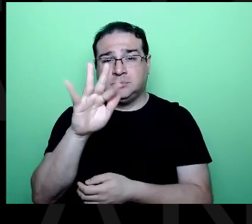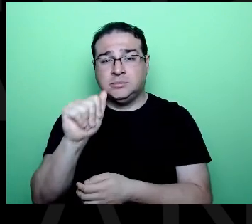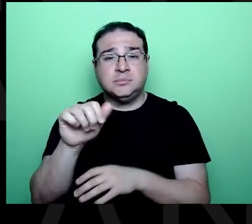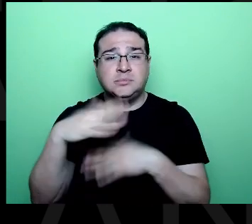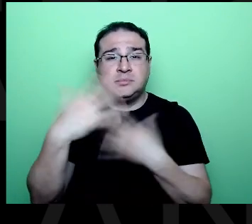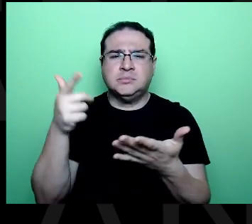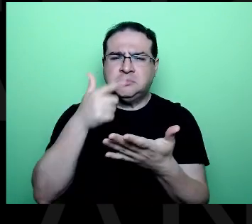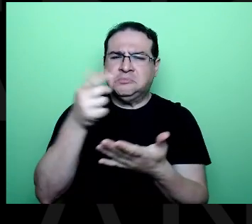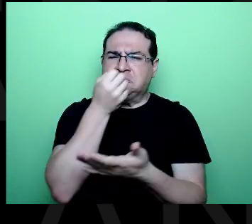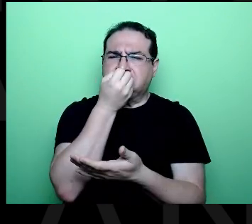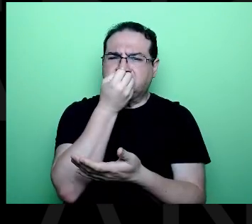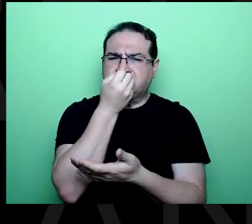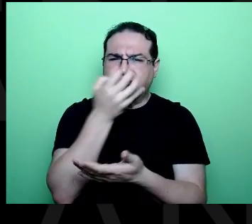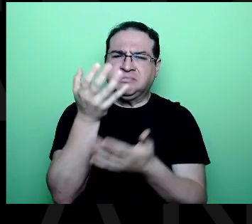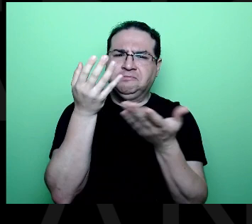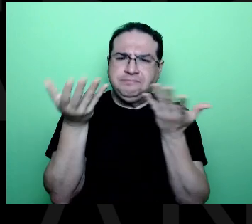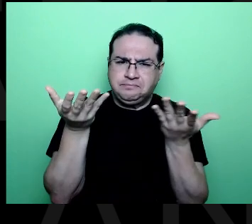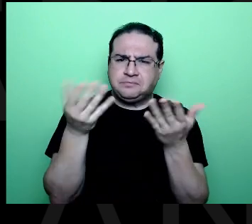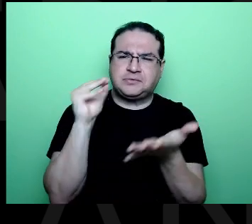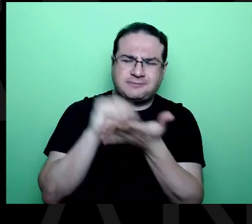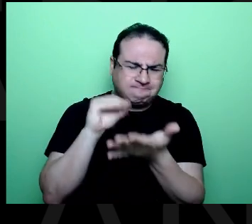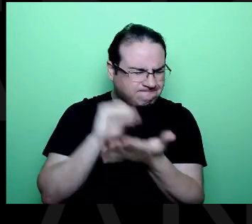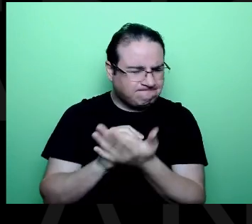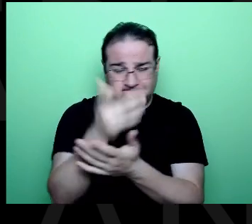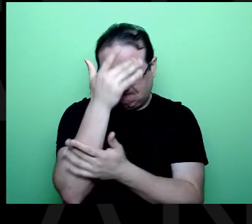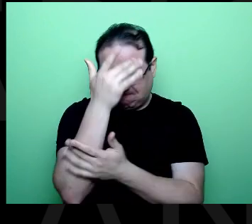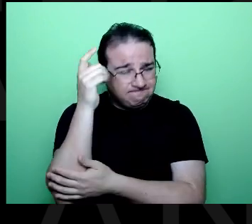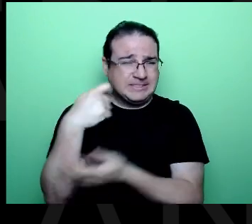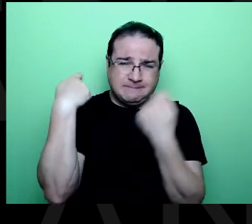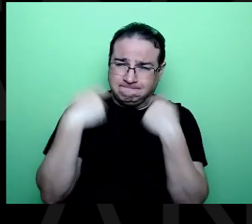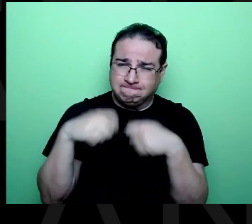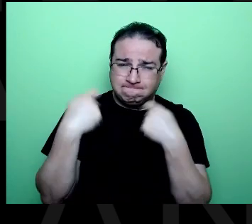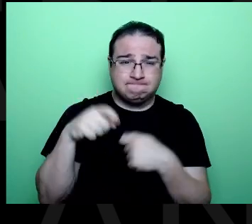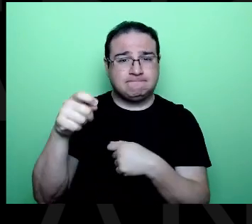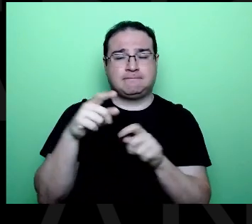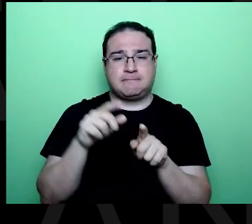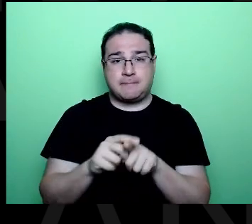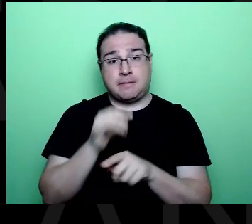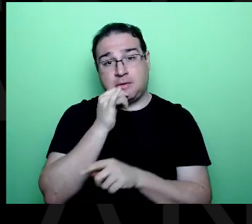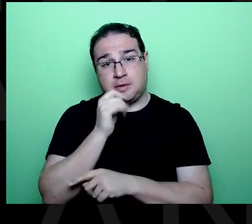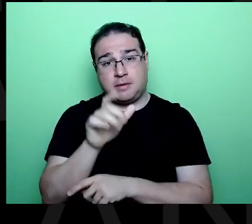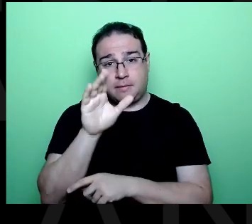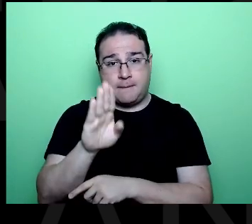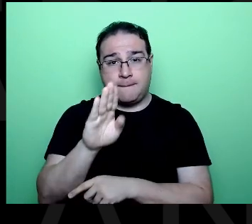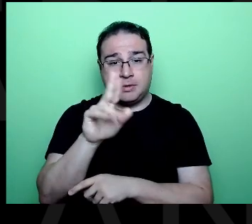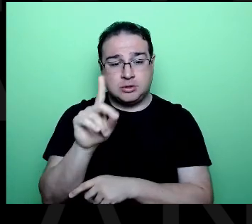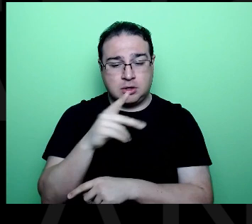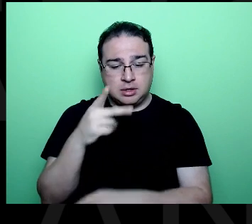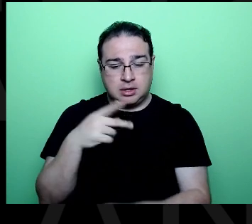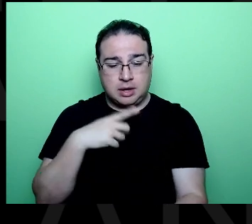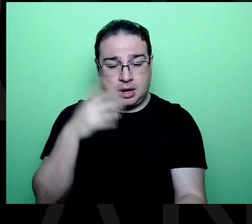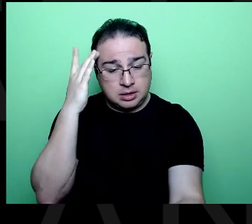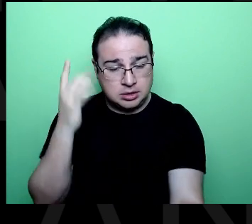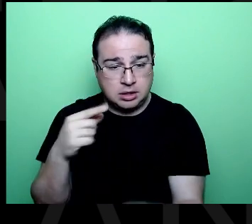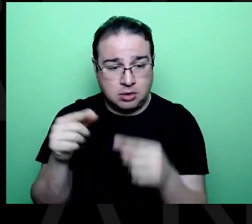quais biografias vocês acham que faltam no Brasil? Quem, assim, por exemplo, O Brizola, eu